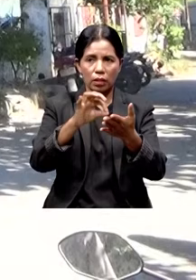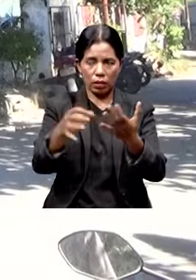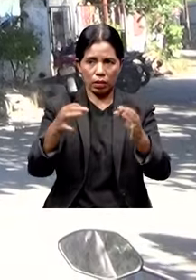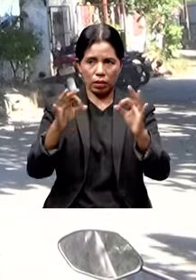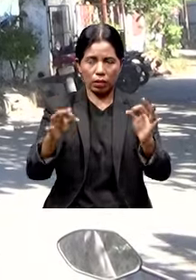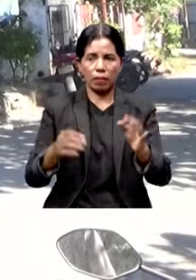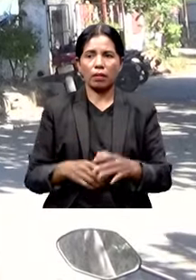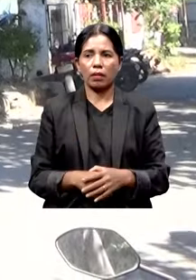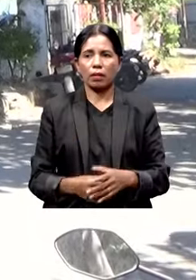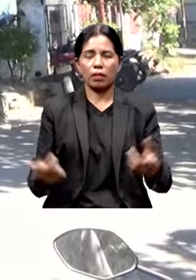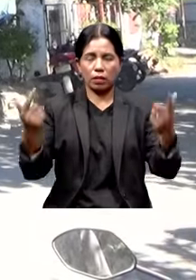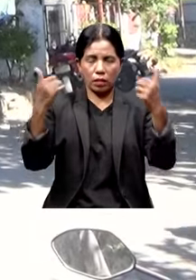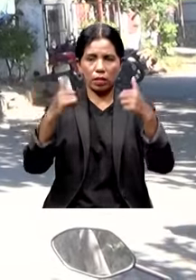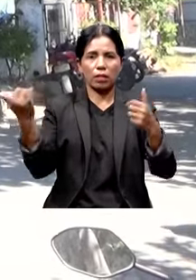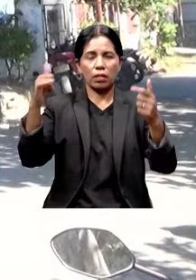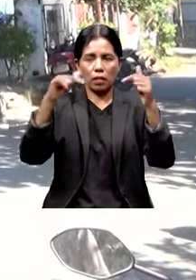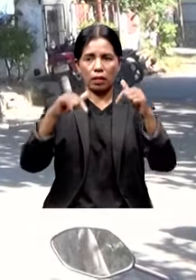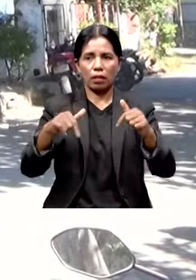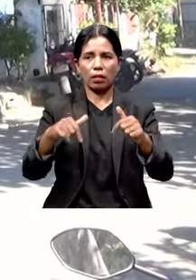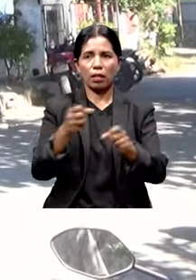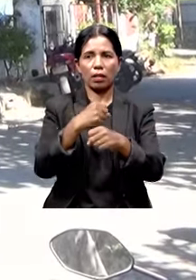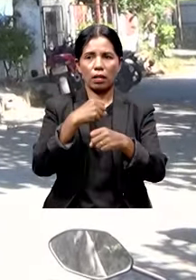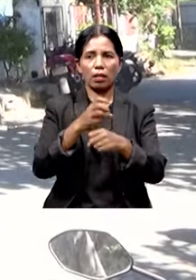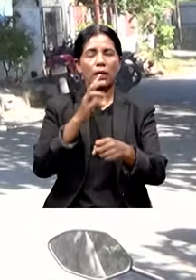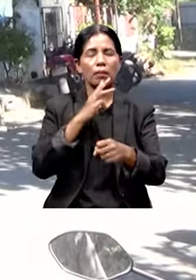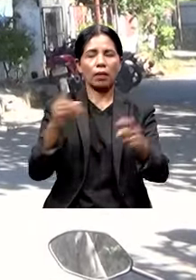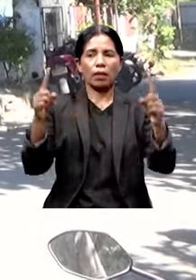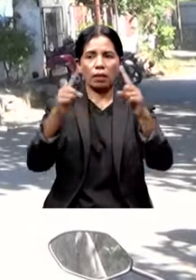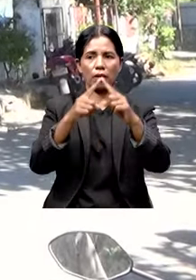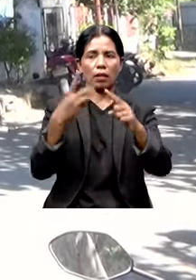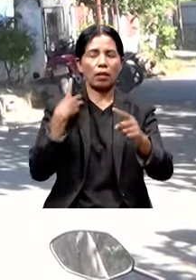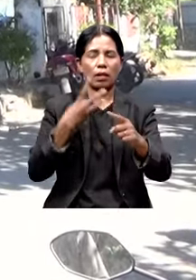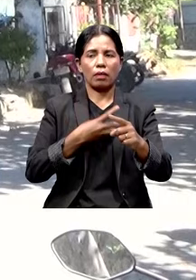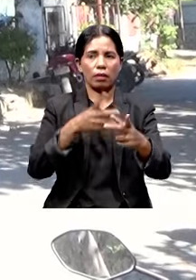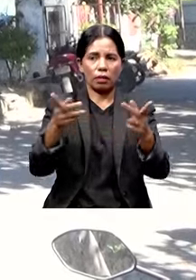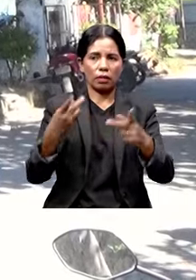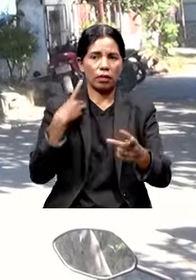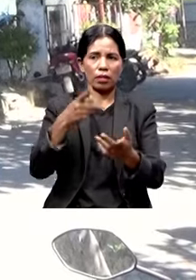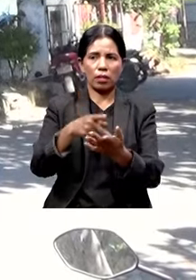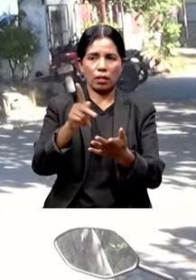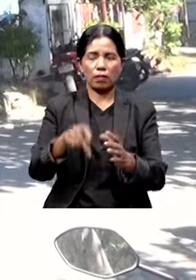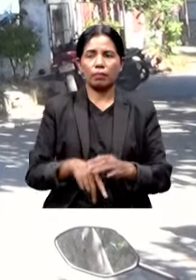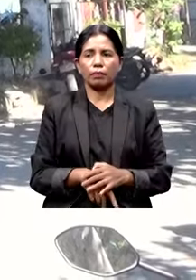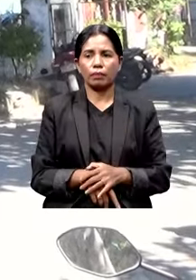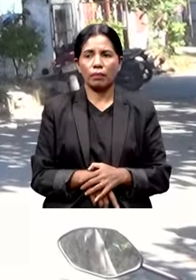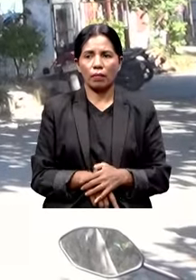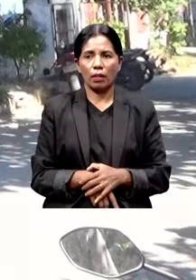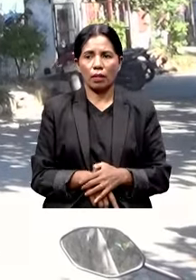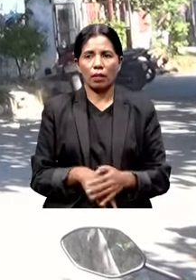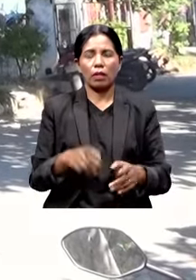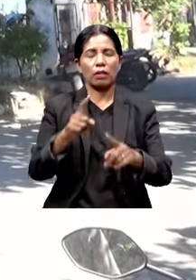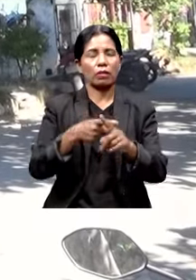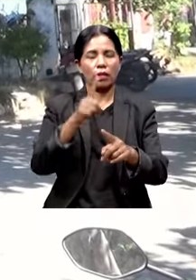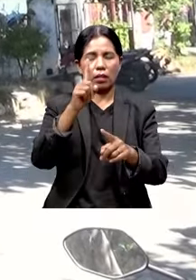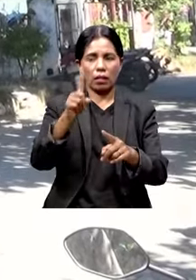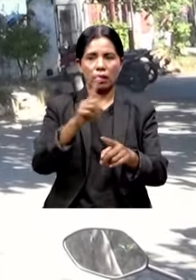já será mais a canalização de né ba o macaí depois mas que tá sendo mas de quase semana fulano da